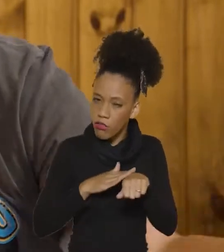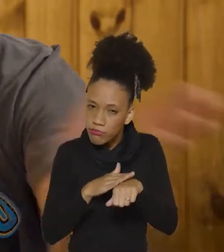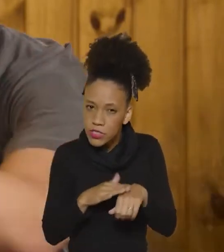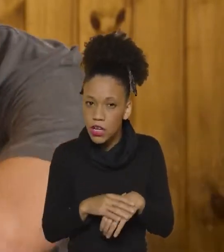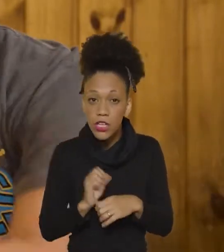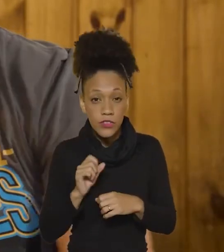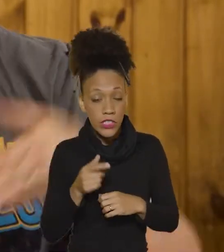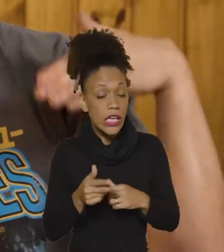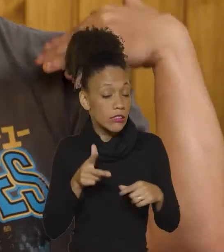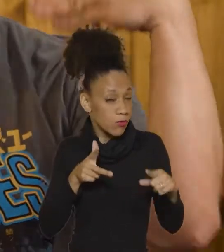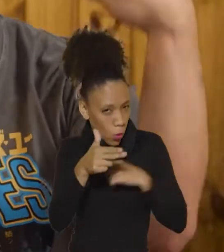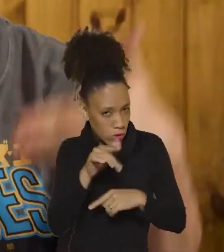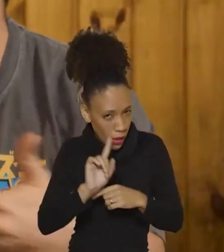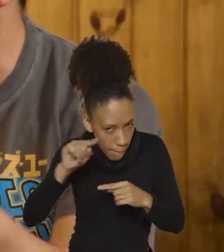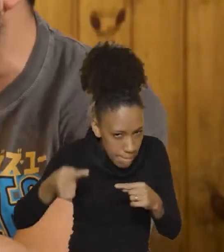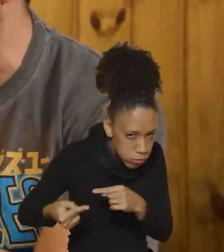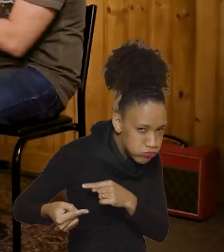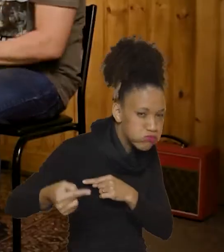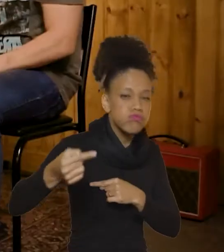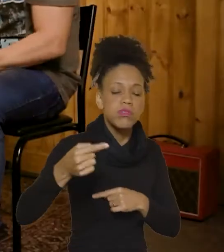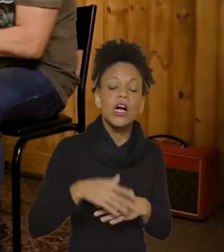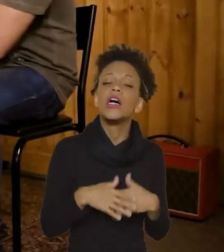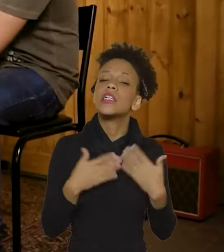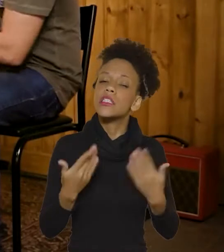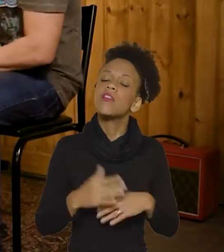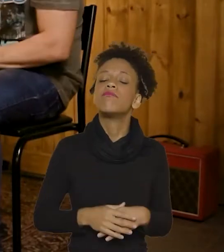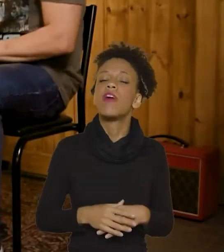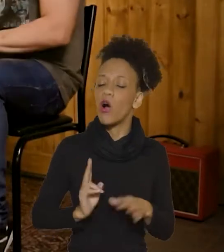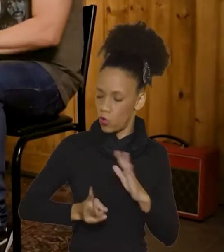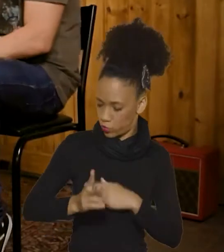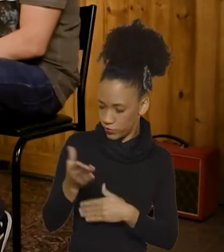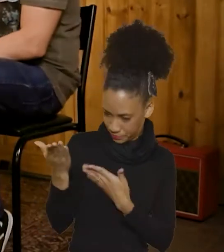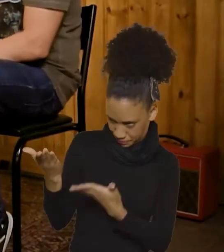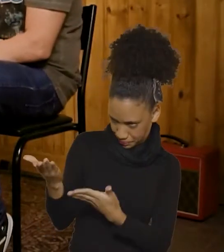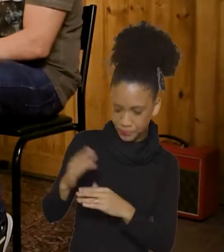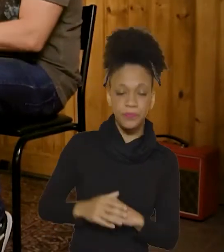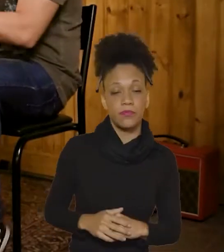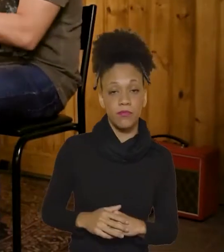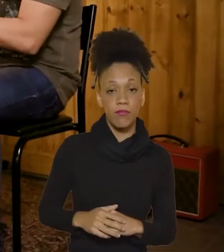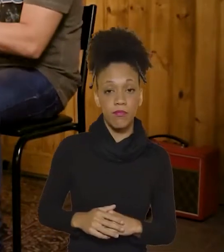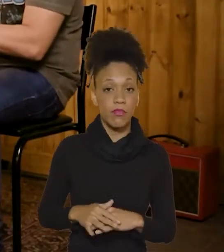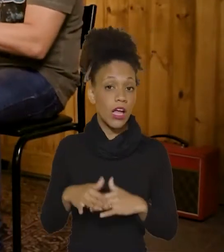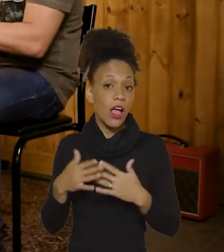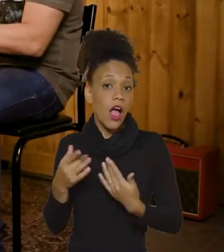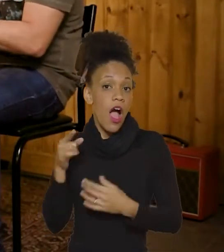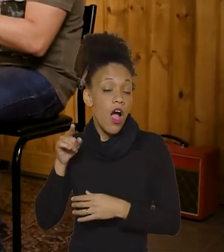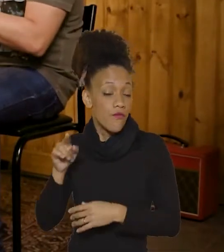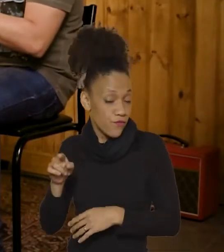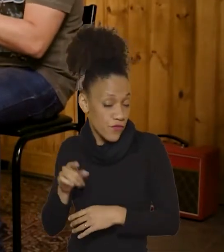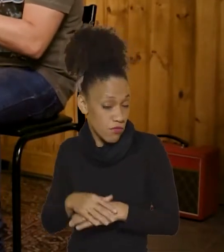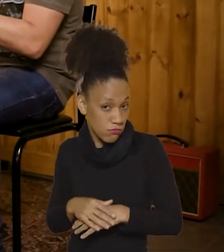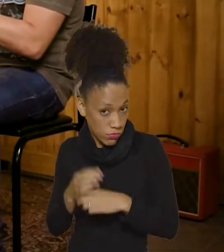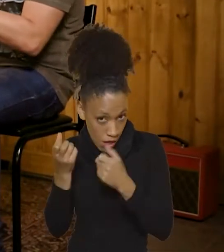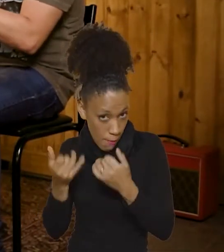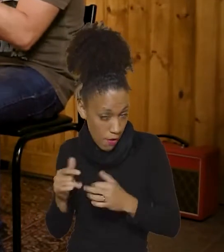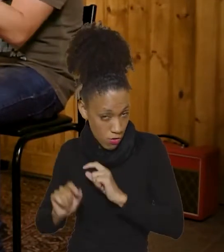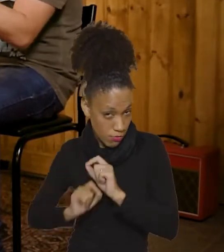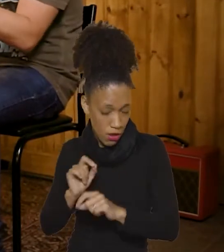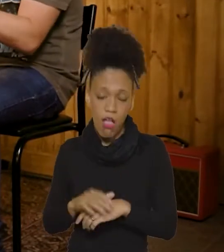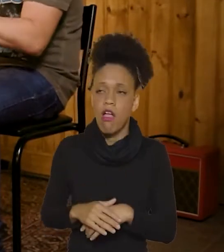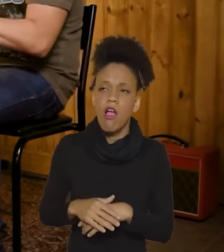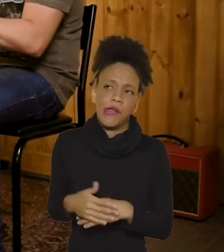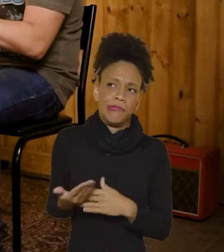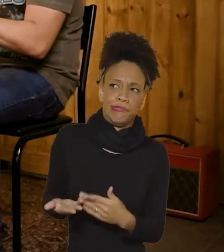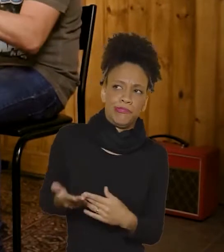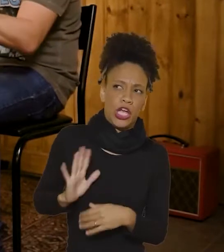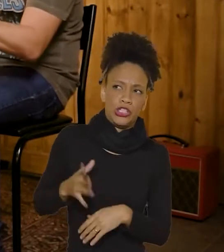queira desvirar essa parte e lá pra frente então vamo continuar daqui um dia estava falando da você falou então que você já